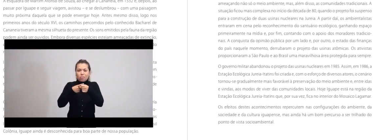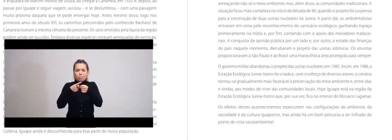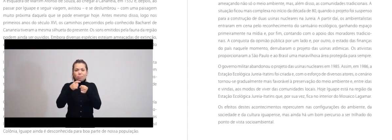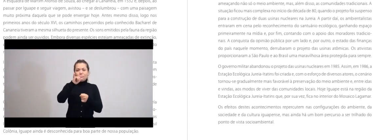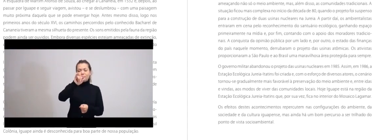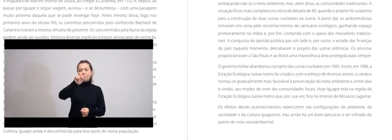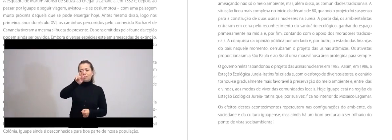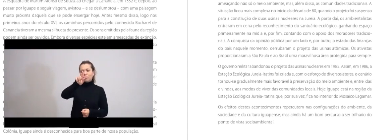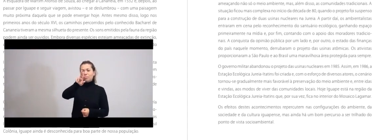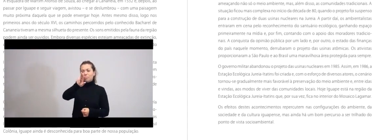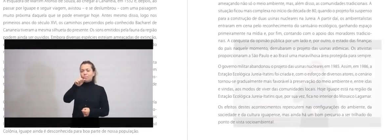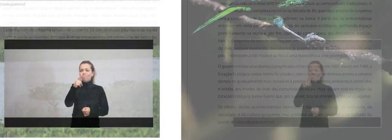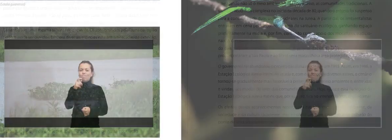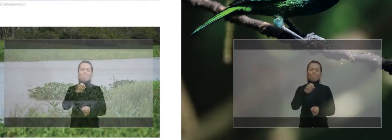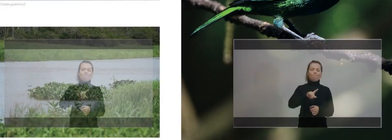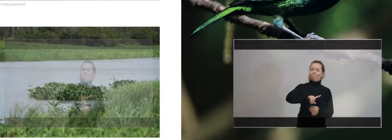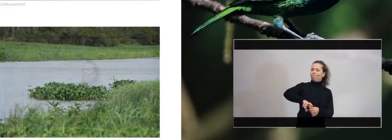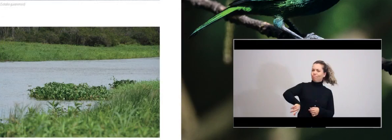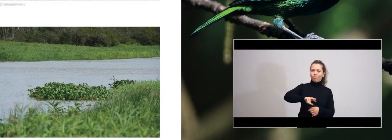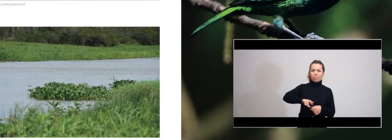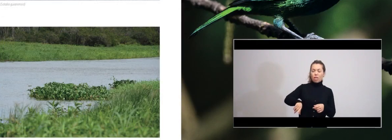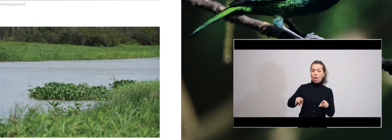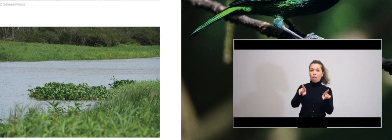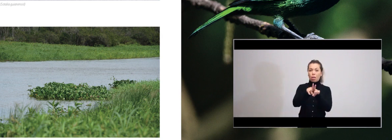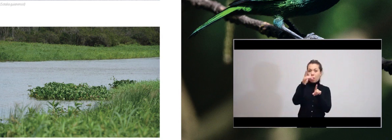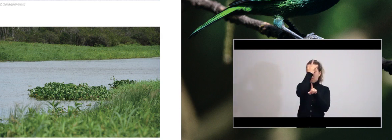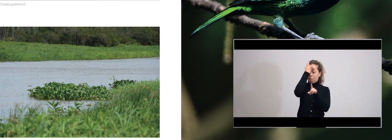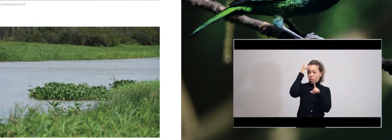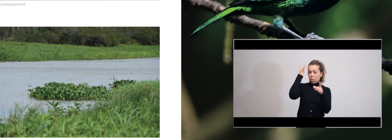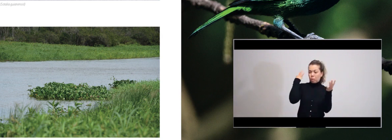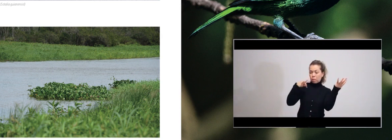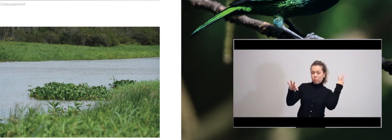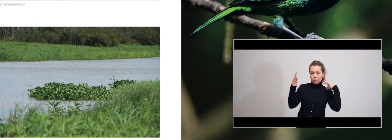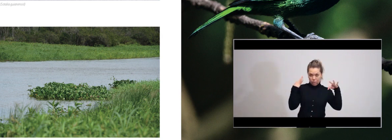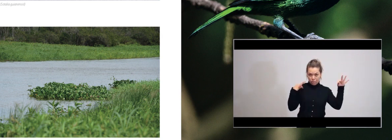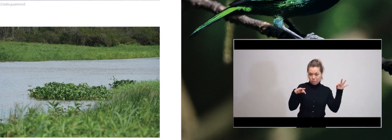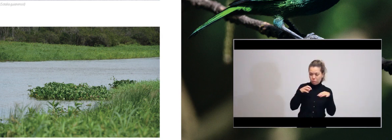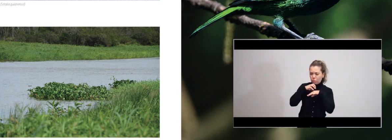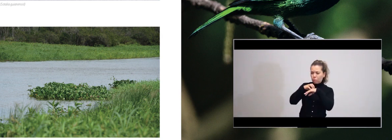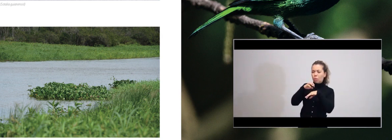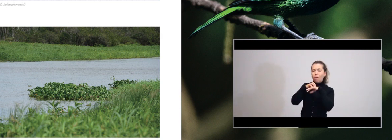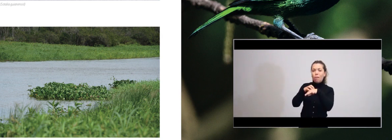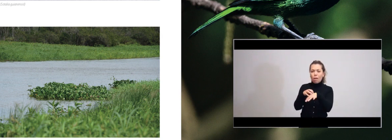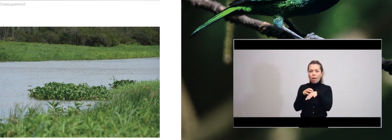os guarás voltaram a aparecer nos últimos anos e os botos cinza continuam